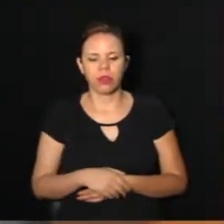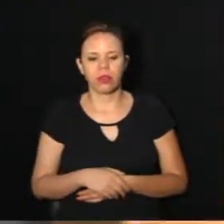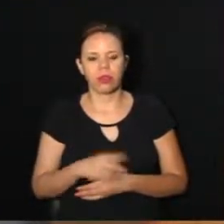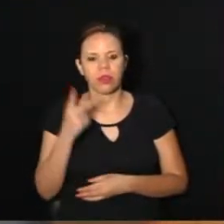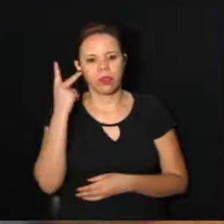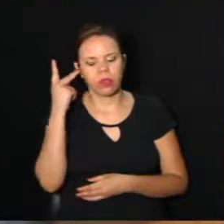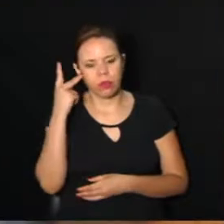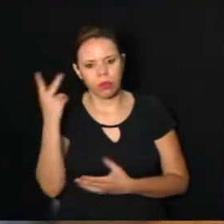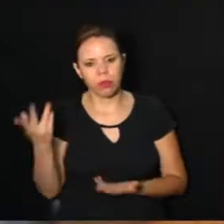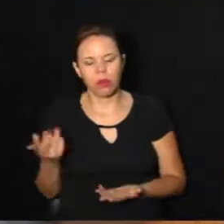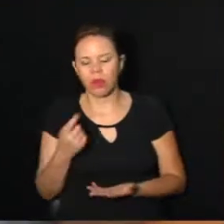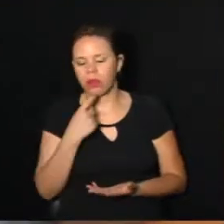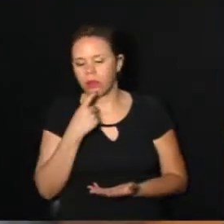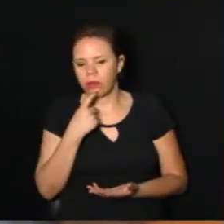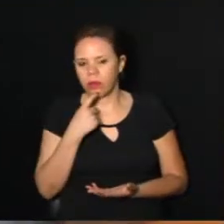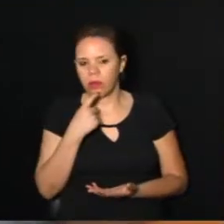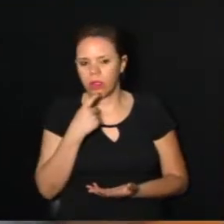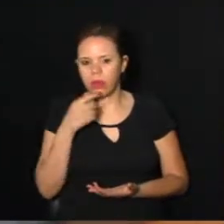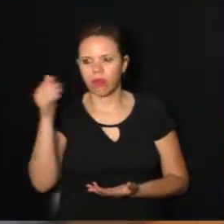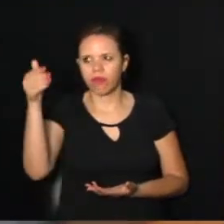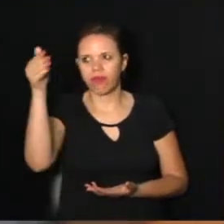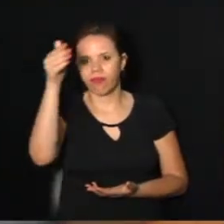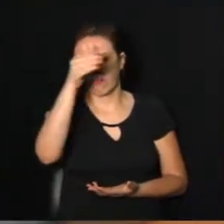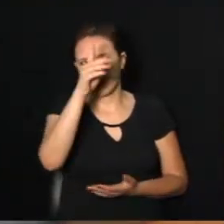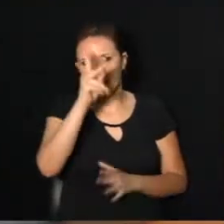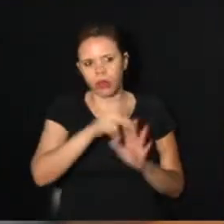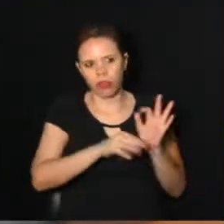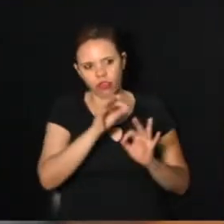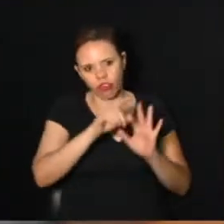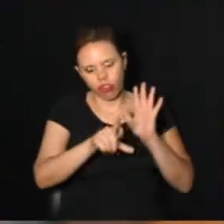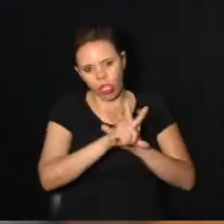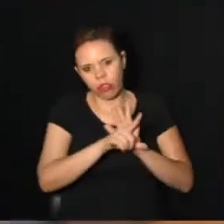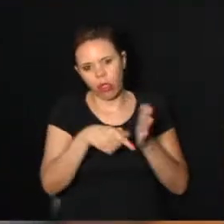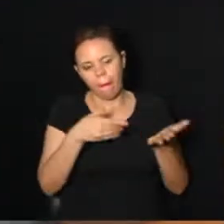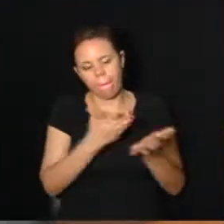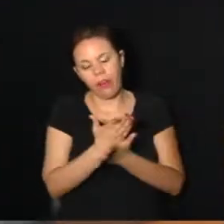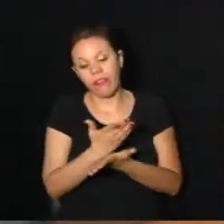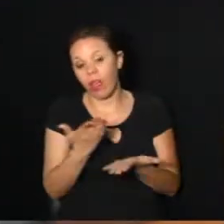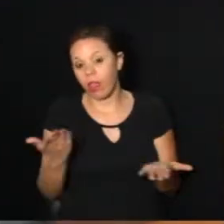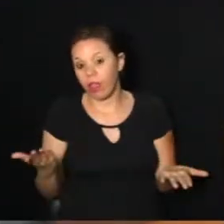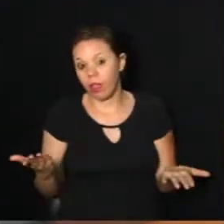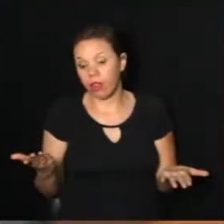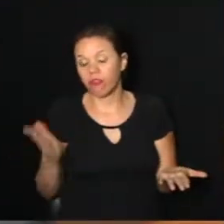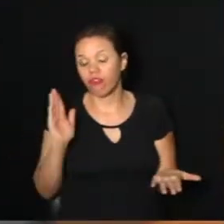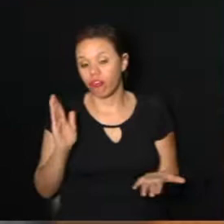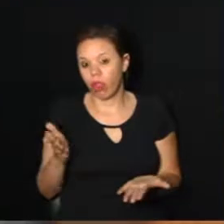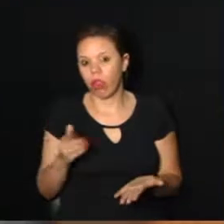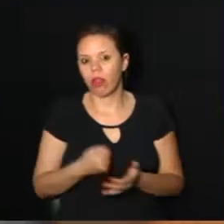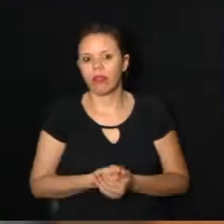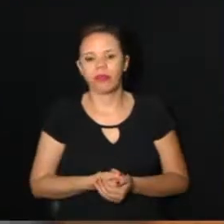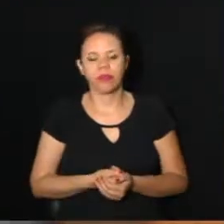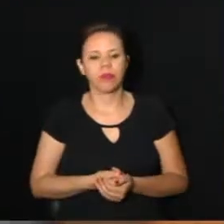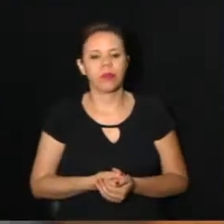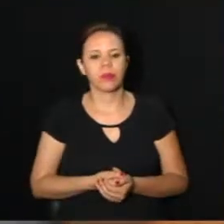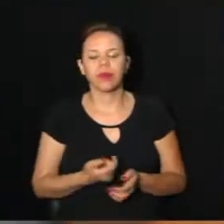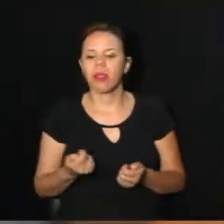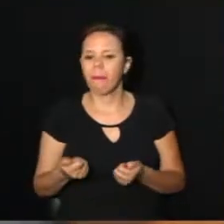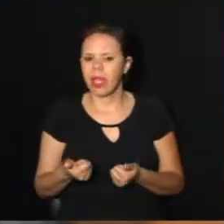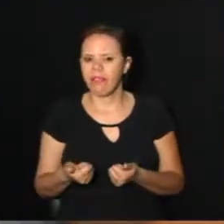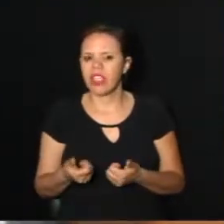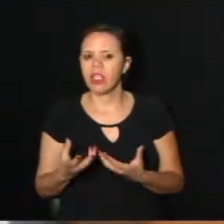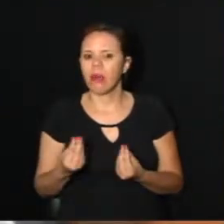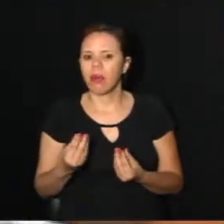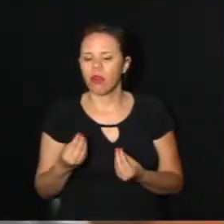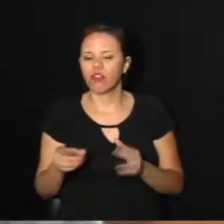para Campinas. Isso eu acho que esse projeto de lei aprovado, né, se não já está aprovado, vai beneficiar bastante